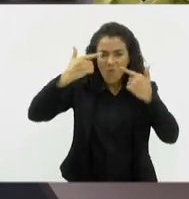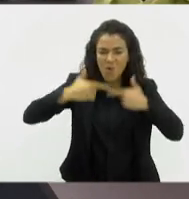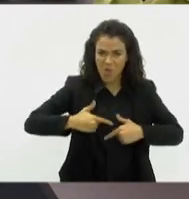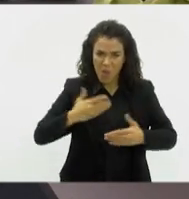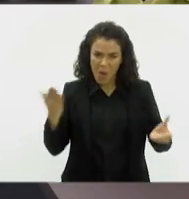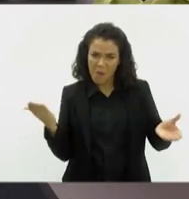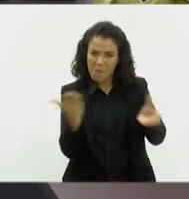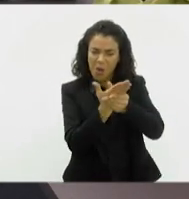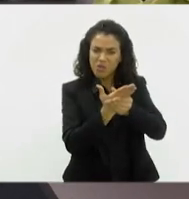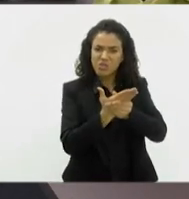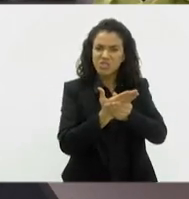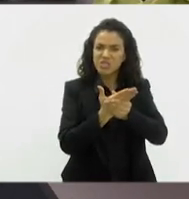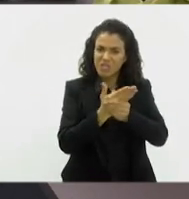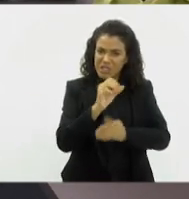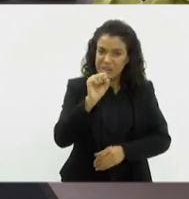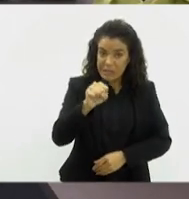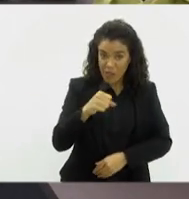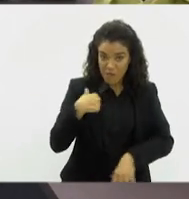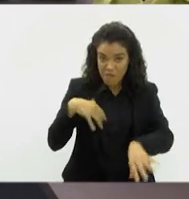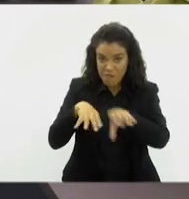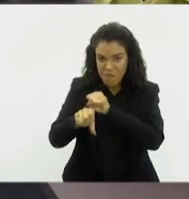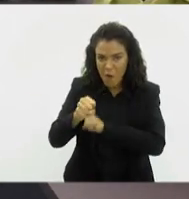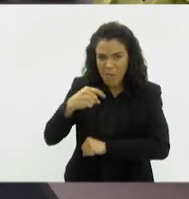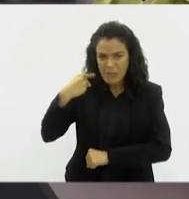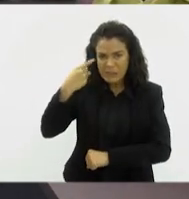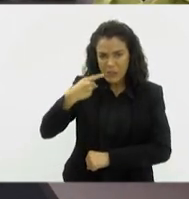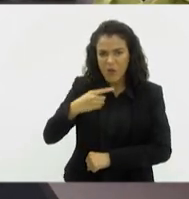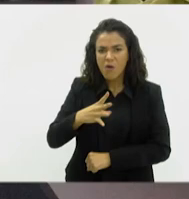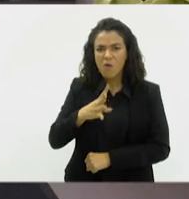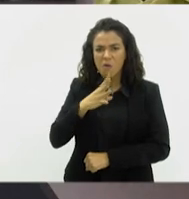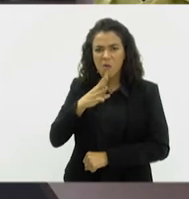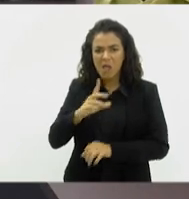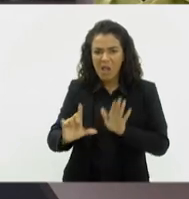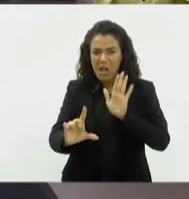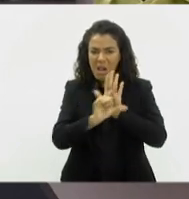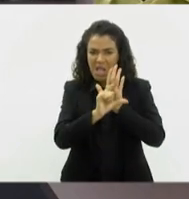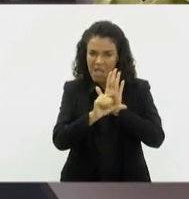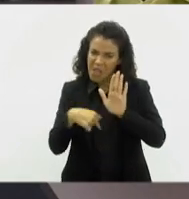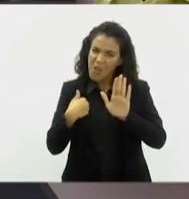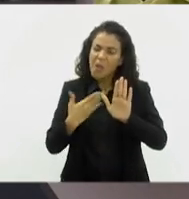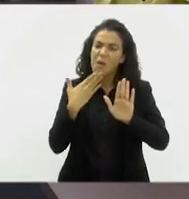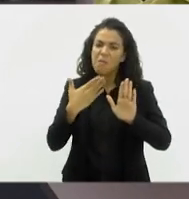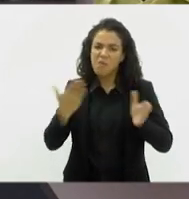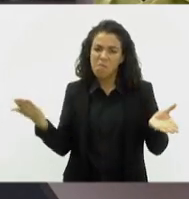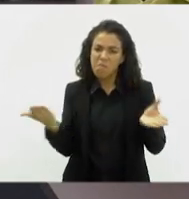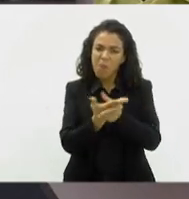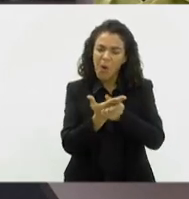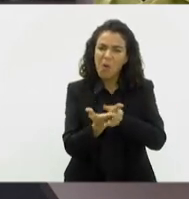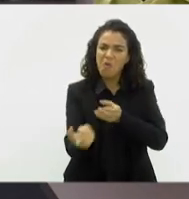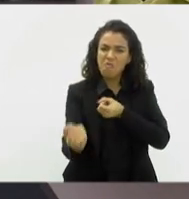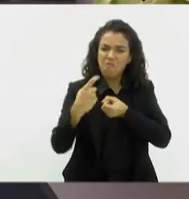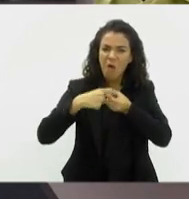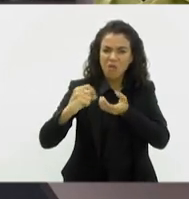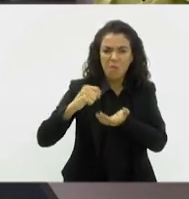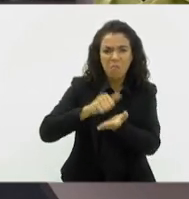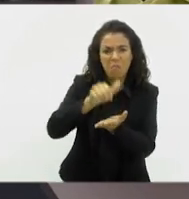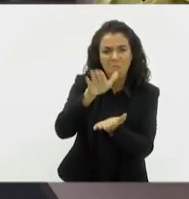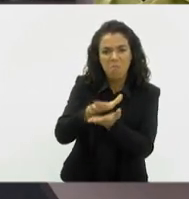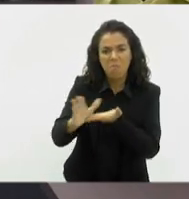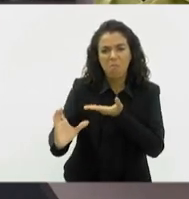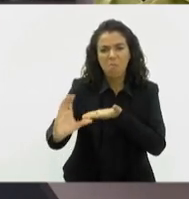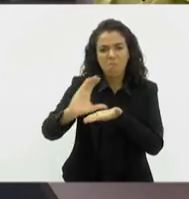mais o senhor formado em bacharel em direito, conhece das leis. Eu ia pedir ressarcimento, eu não ia deixar isso barato